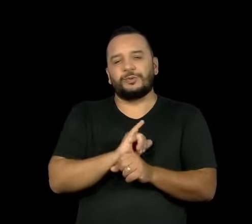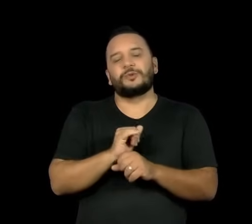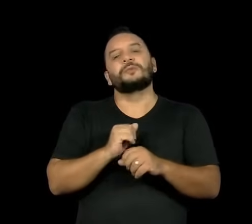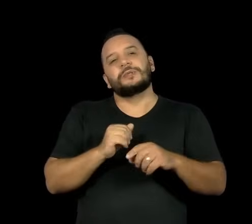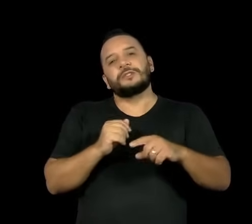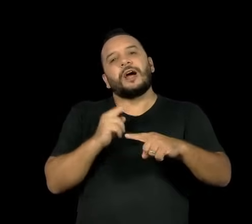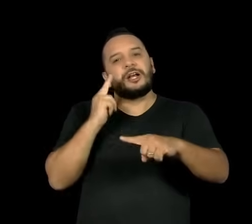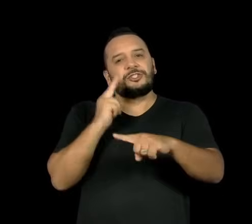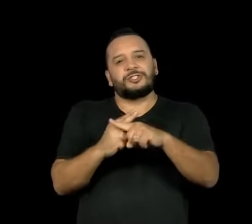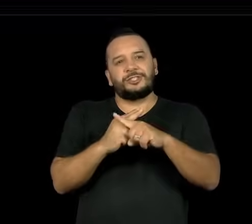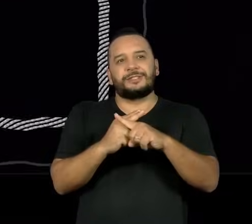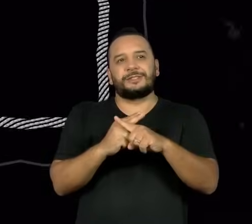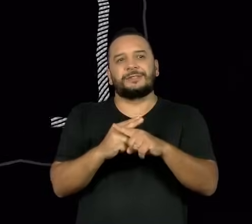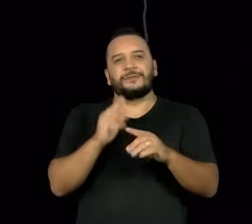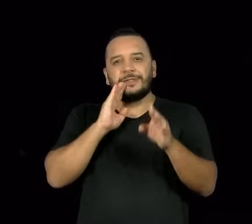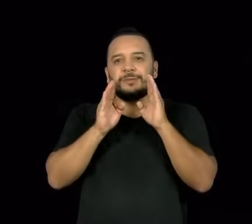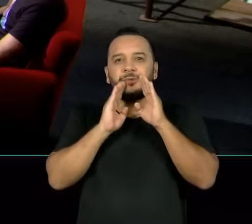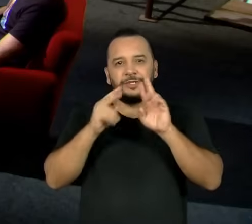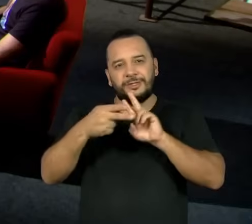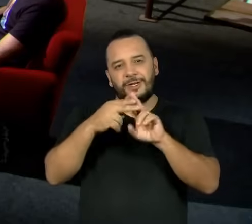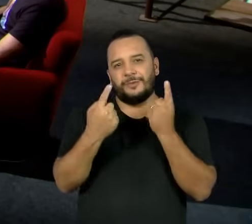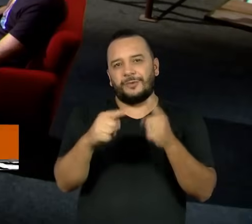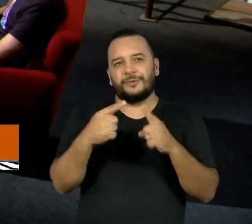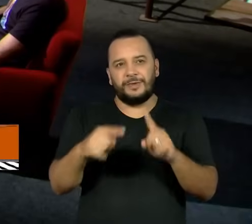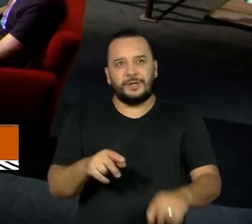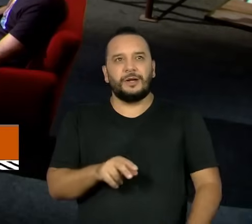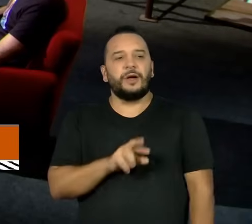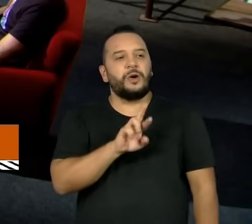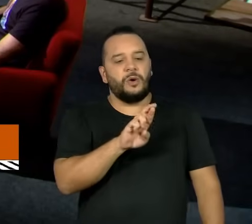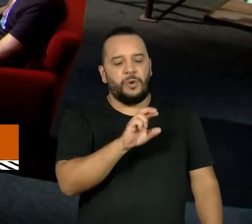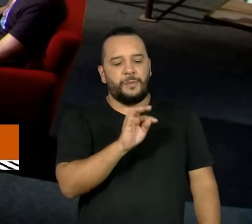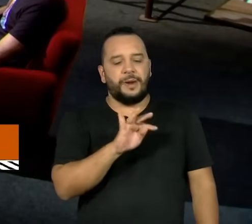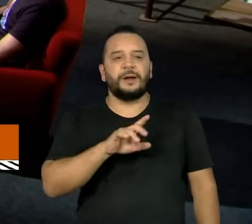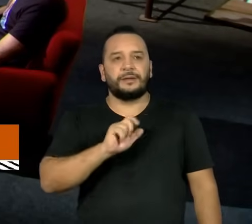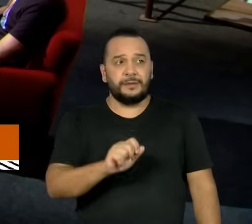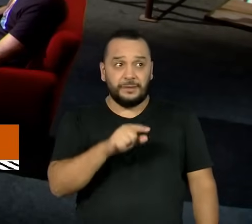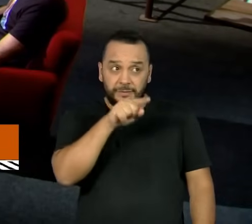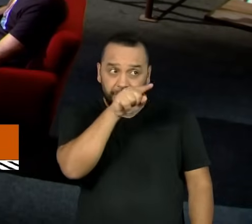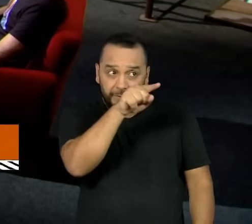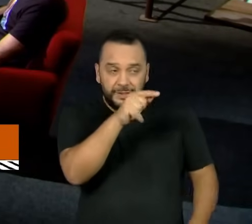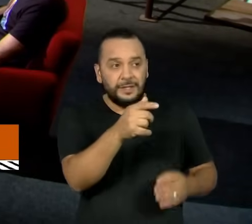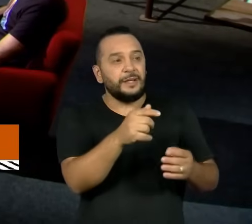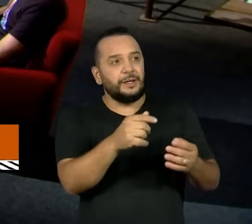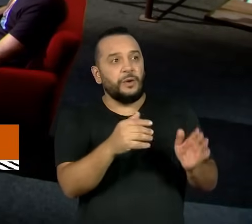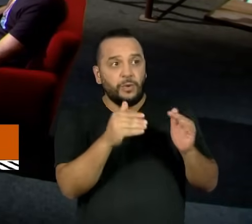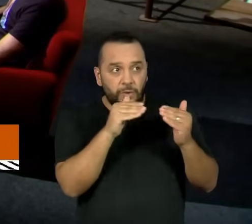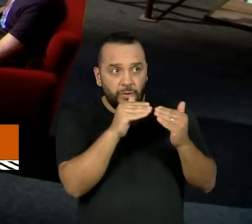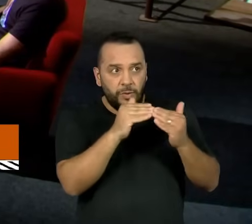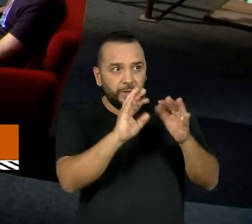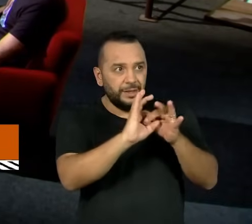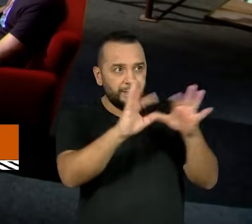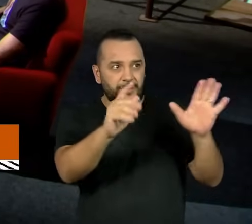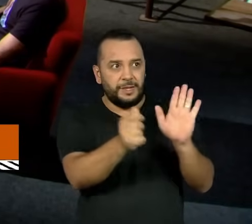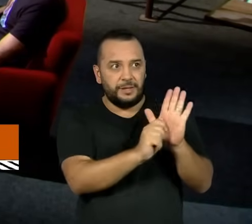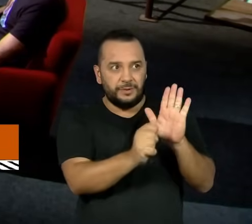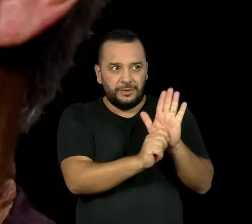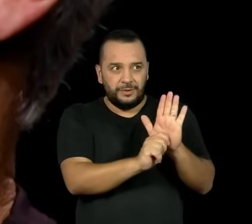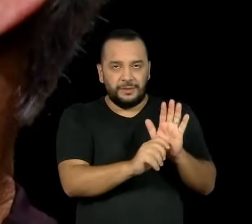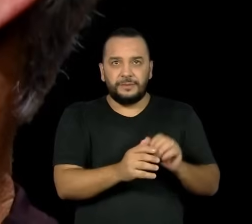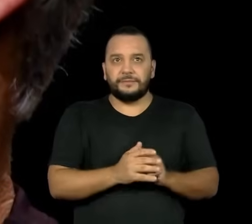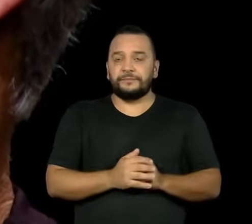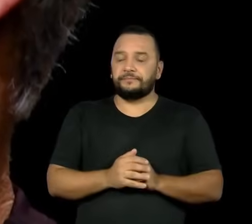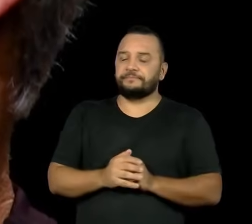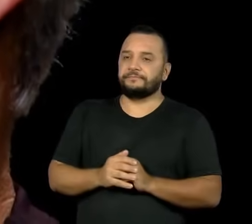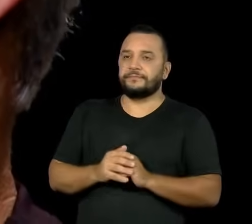Facebook com a hashtag Provoca. Roberta, você é a favor da liberação das drogas? Eu diria que